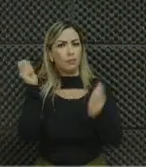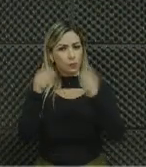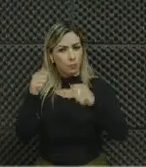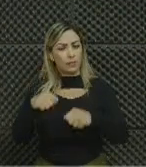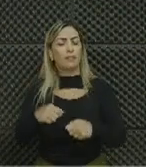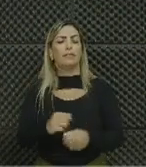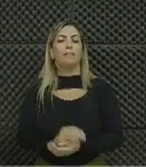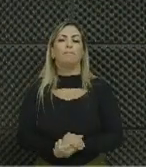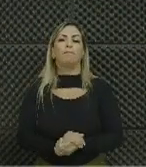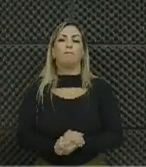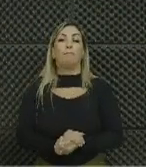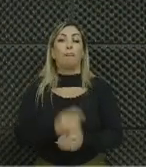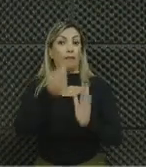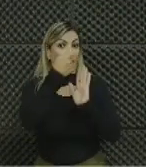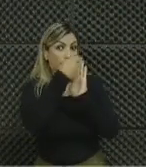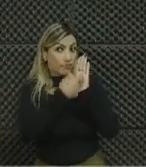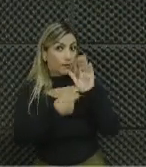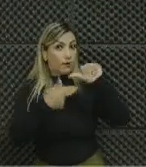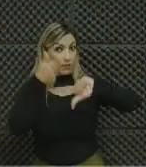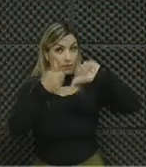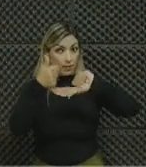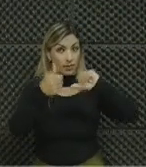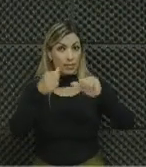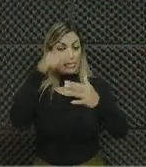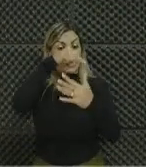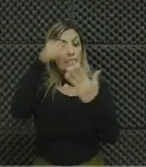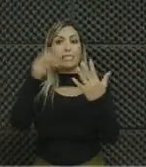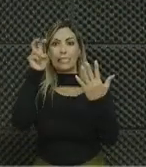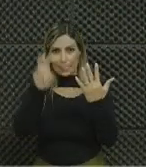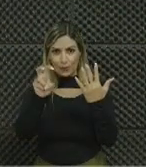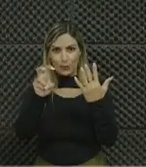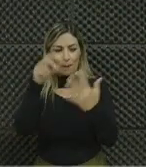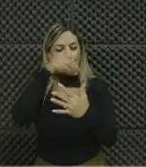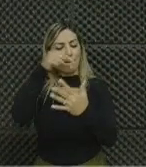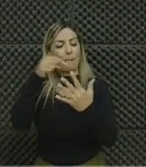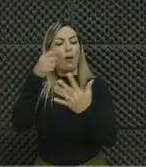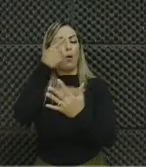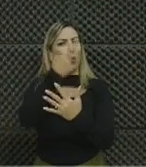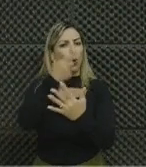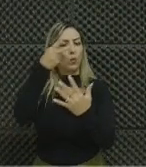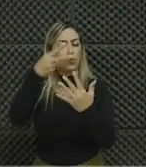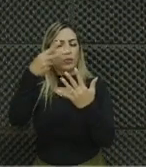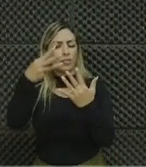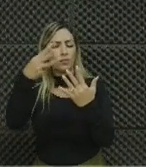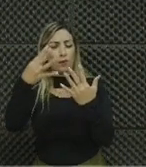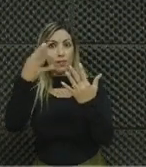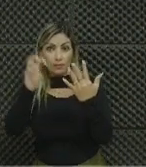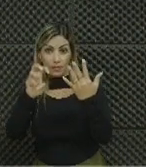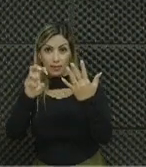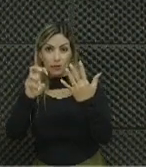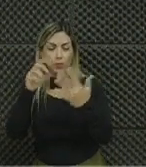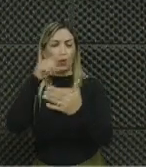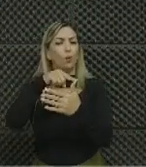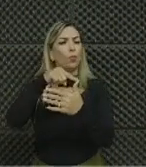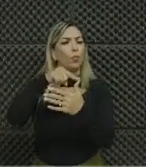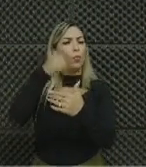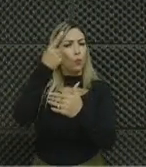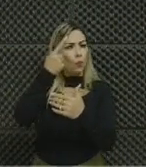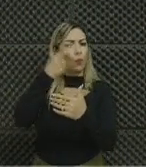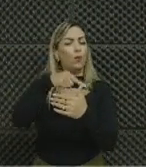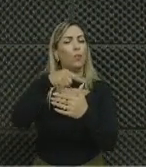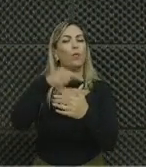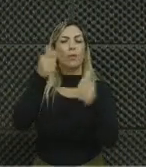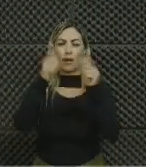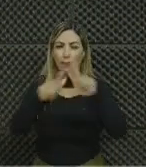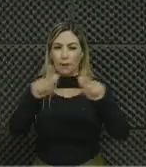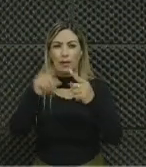né, que a redação é avaliada nas 5 competências. Então, a 1 é a parte gramatical, a 2